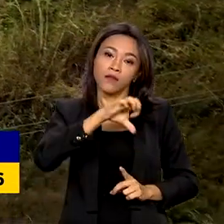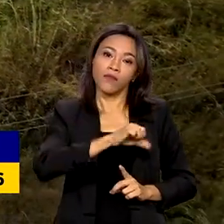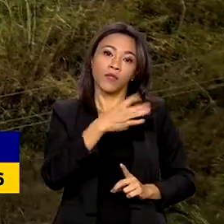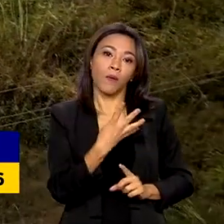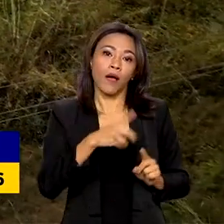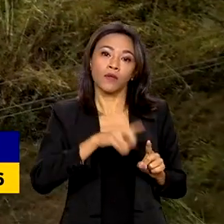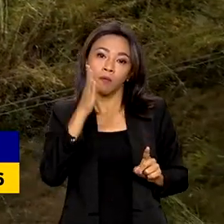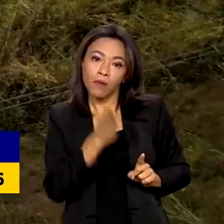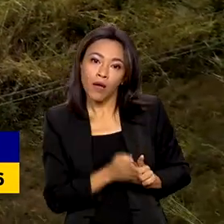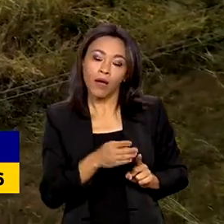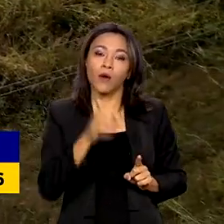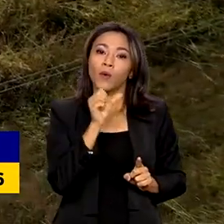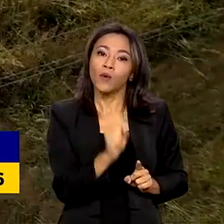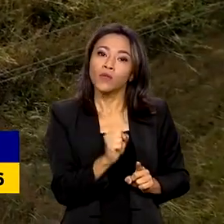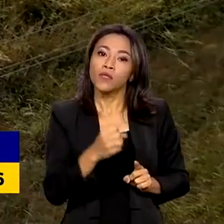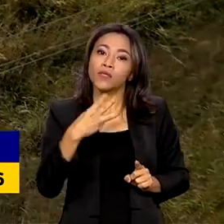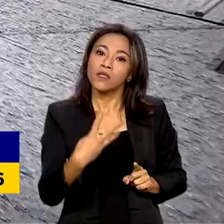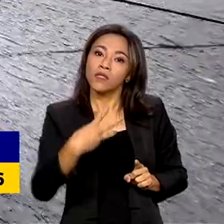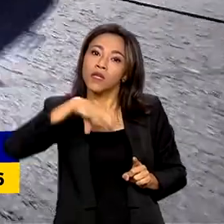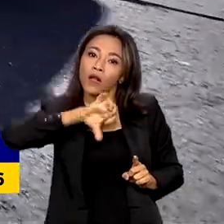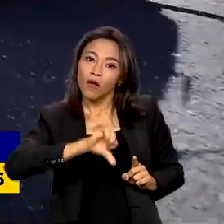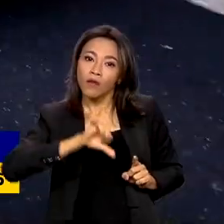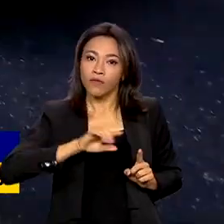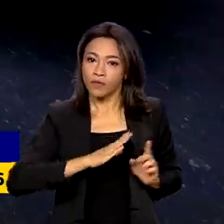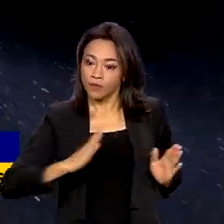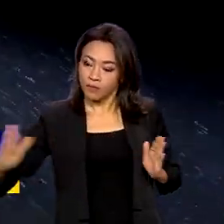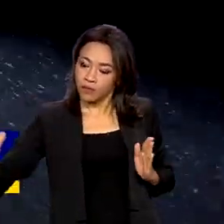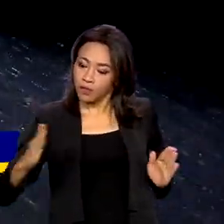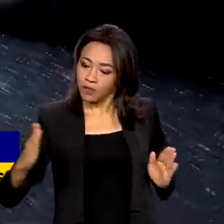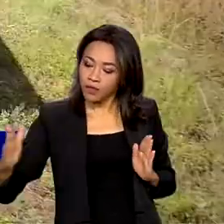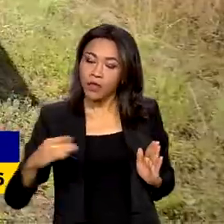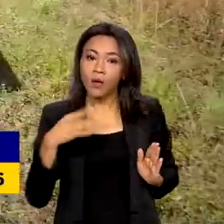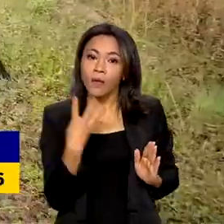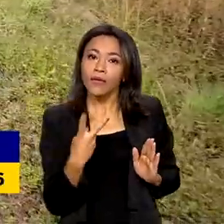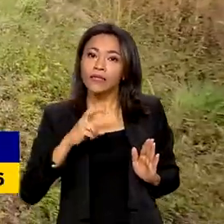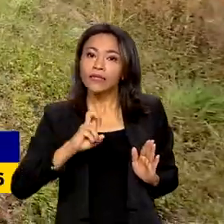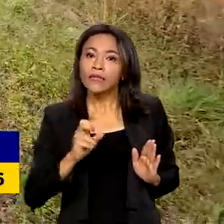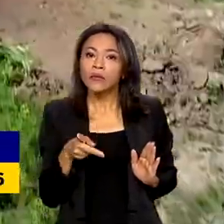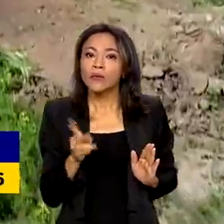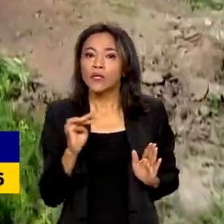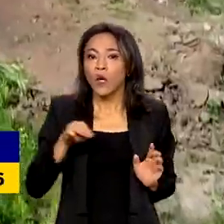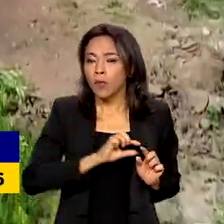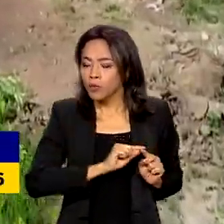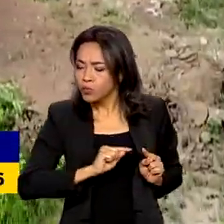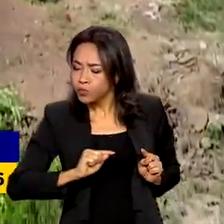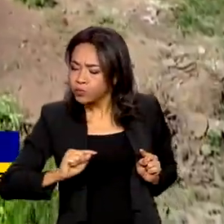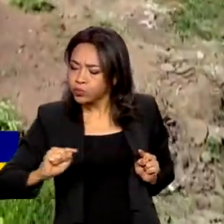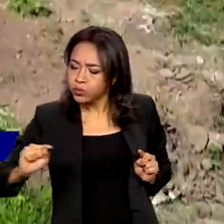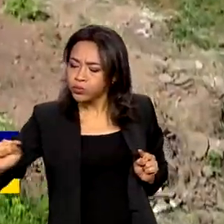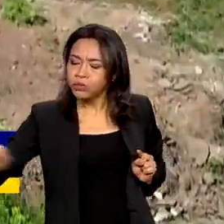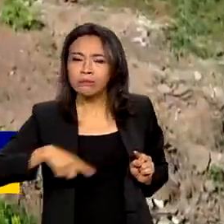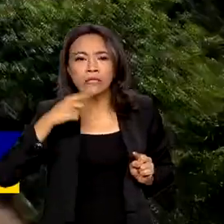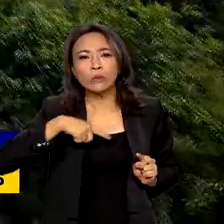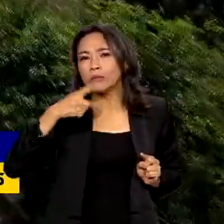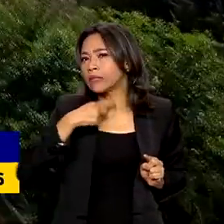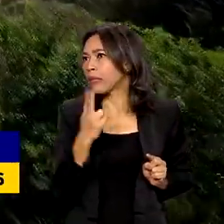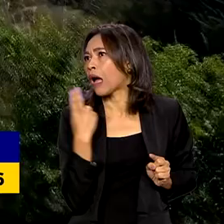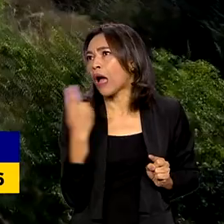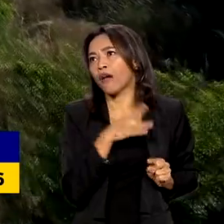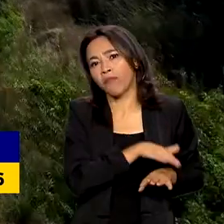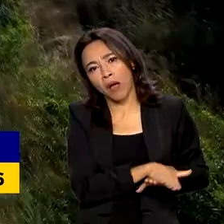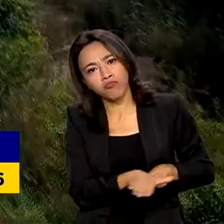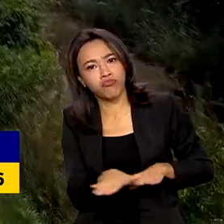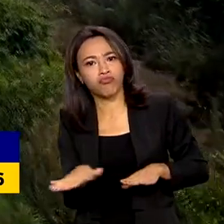e 839 são 45 km que estavam praticamente intransitáveis